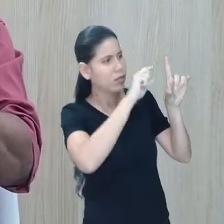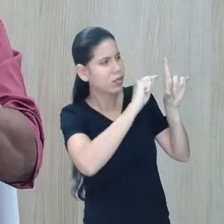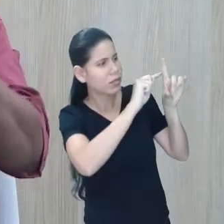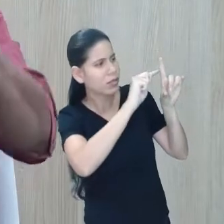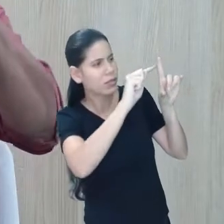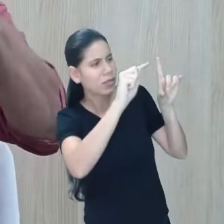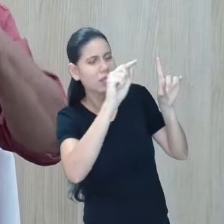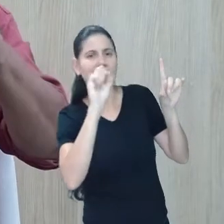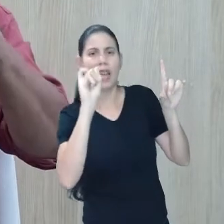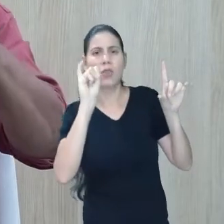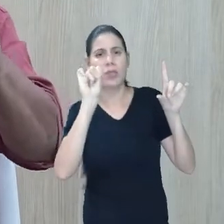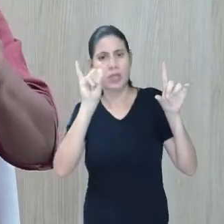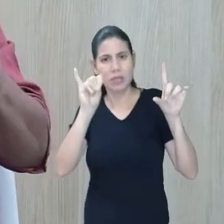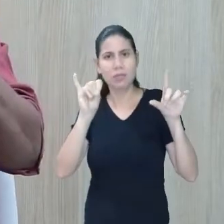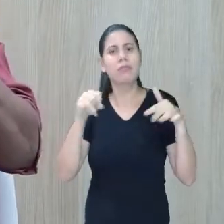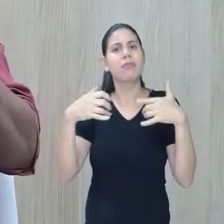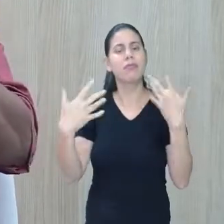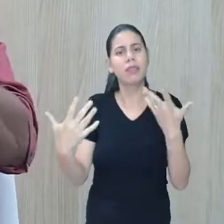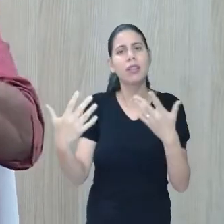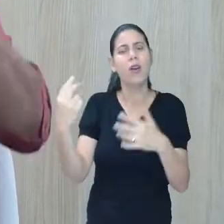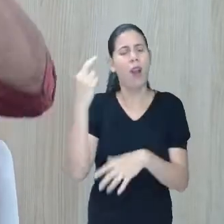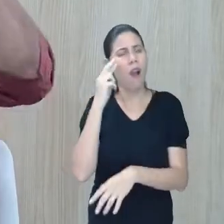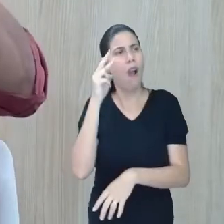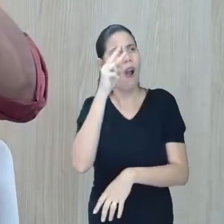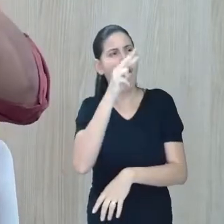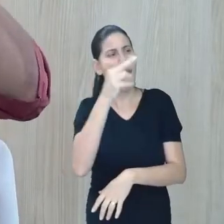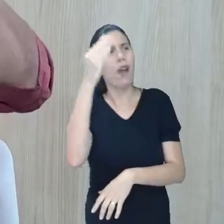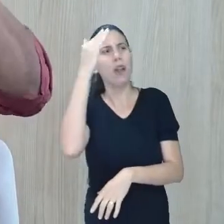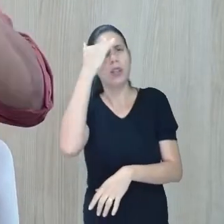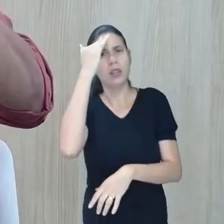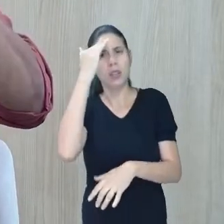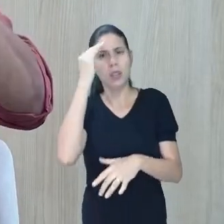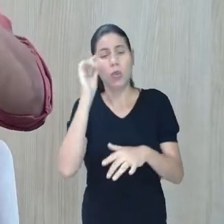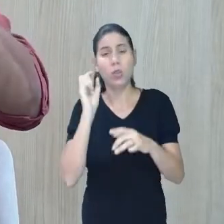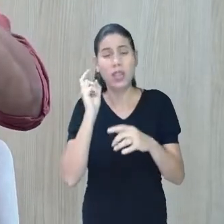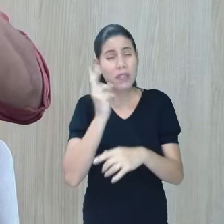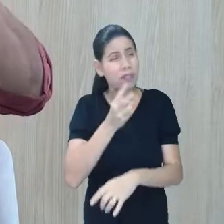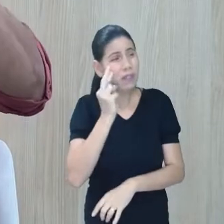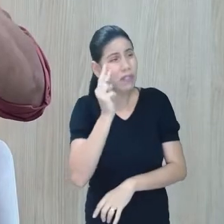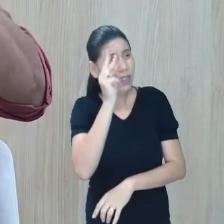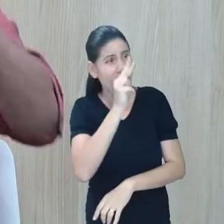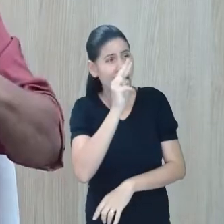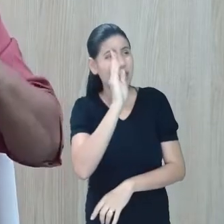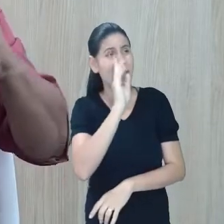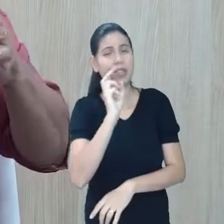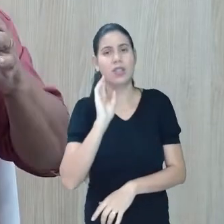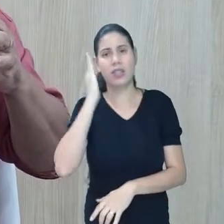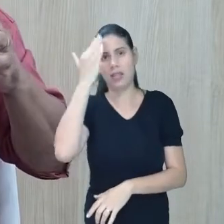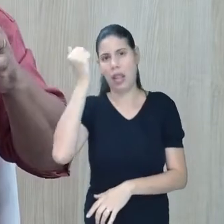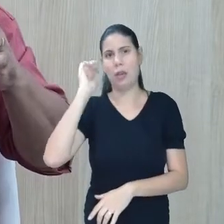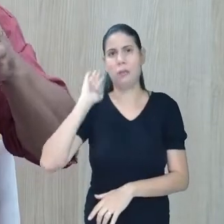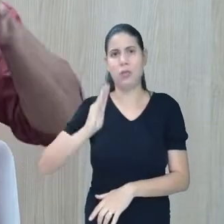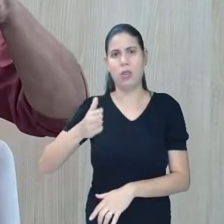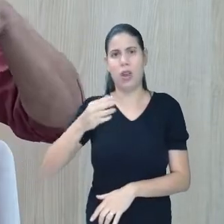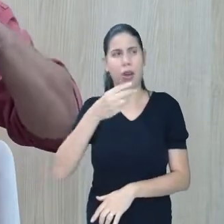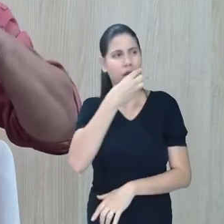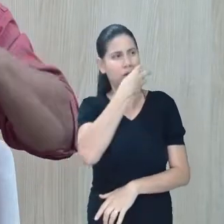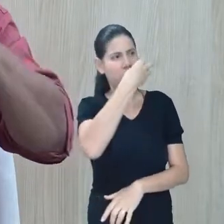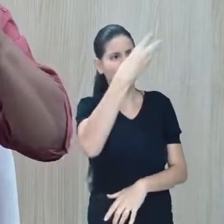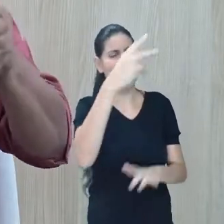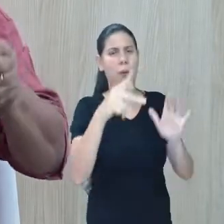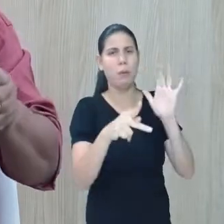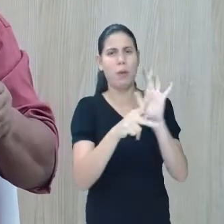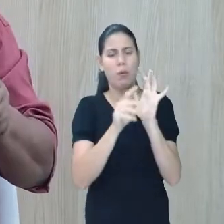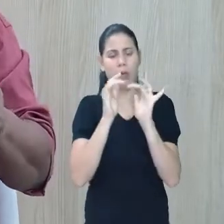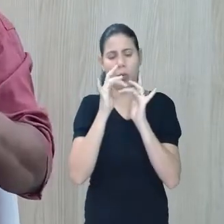a essa nota, essa posição. E visualmente eles conseguem saber que ali, toda vez que ele vê aquele pontinho ali é o Si. Então o Si é aqui. Depois o Lá,